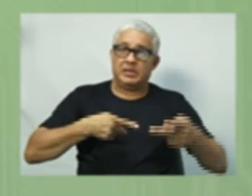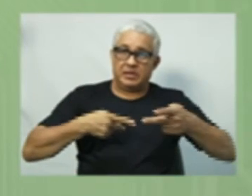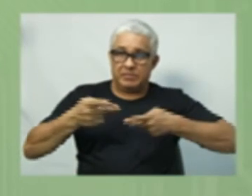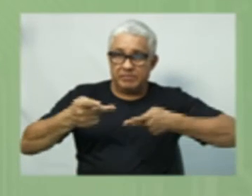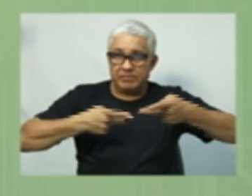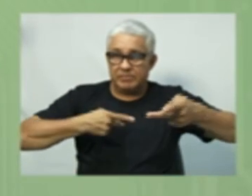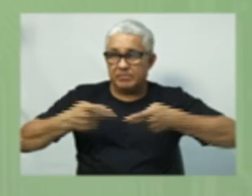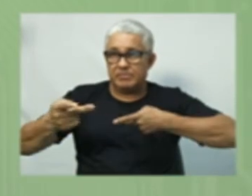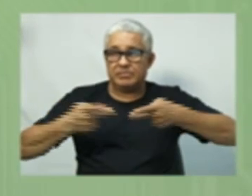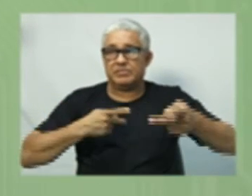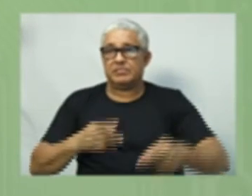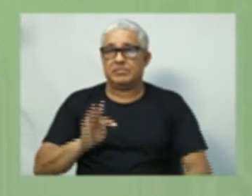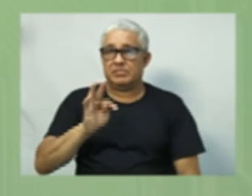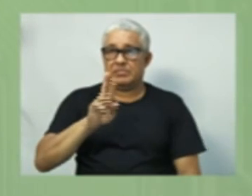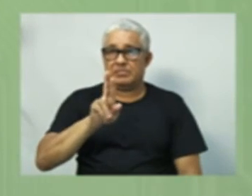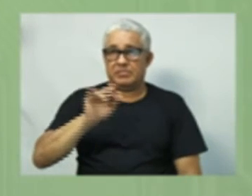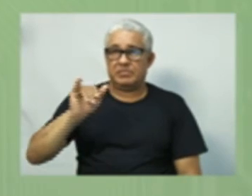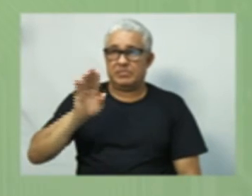planejamento.